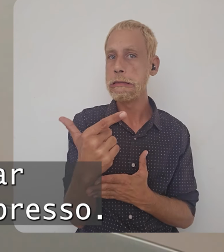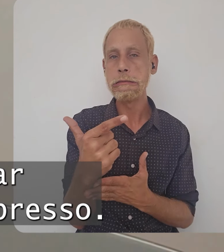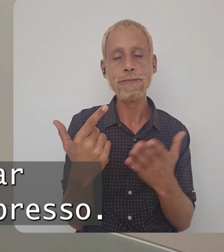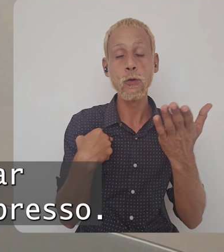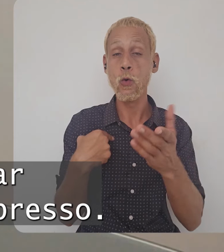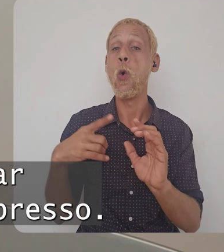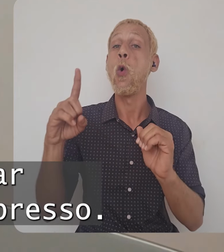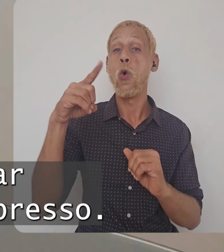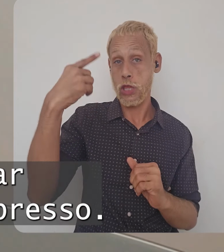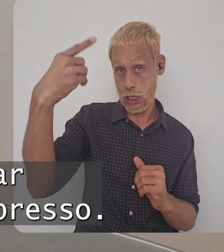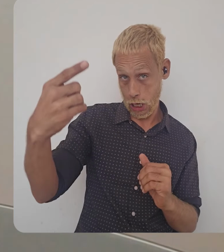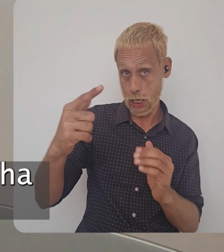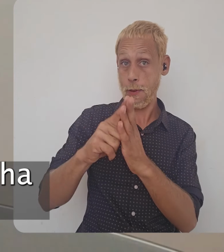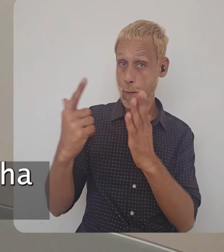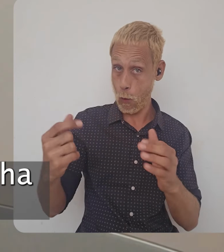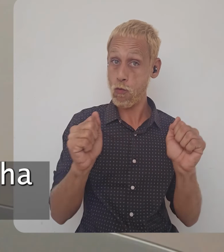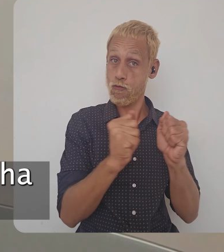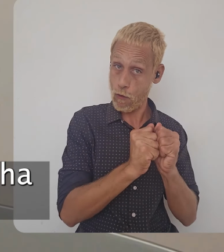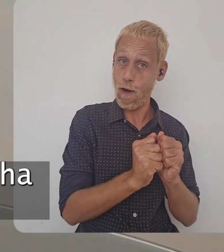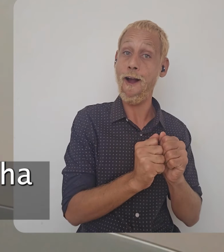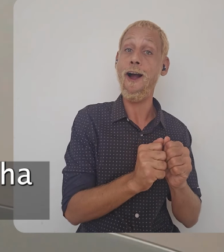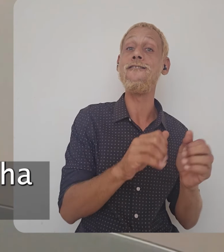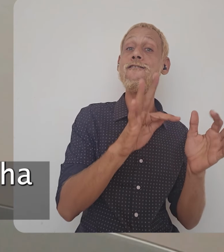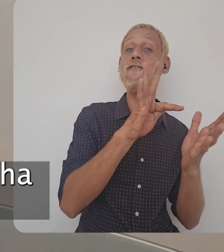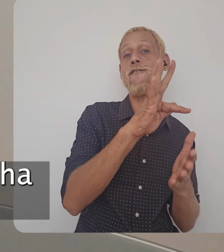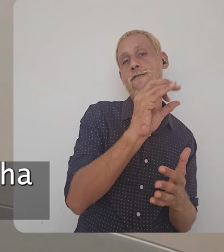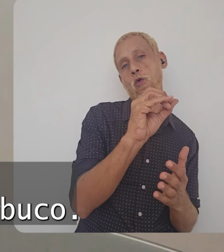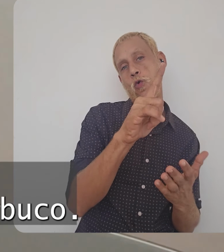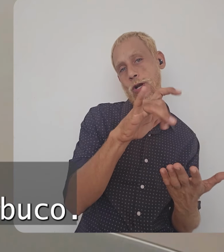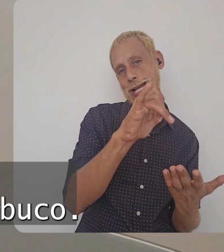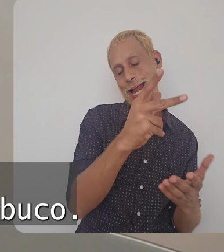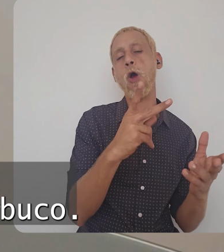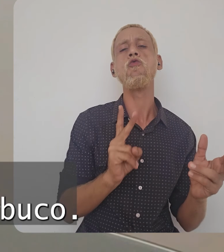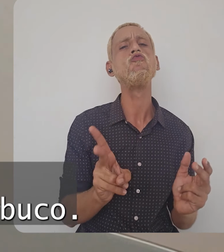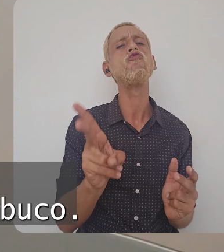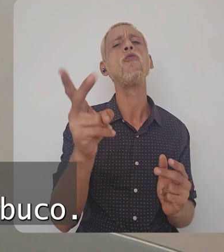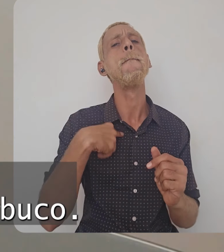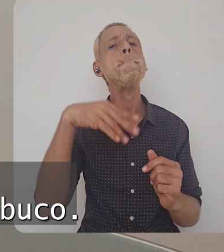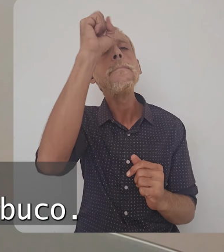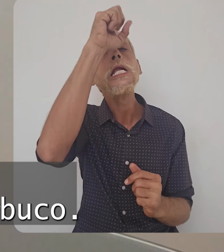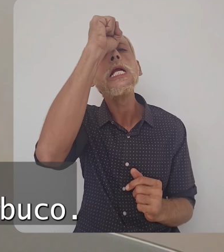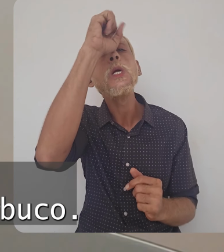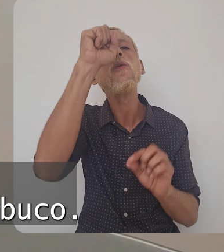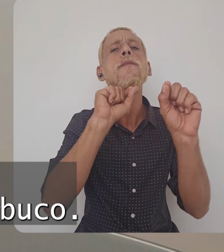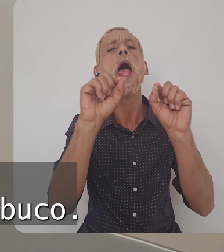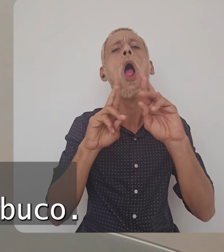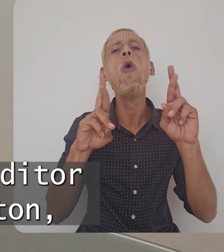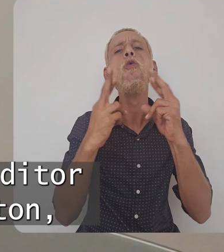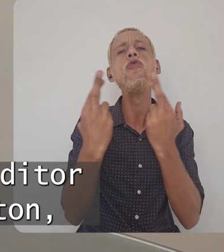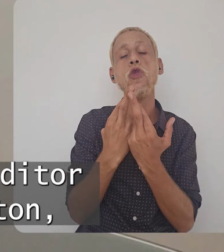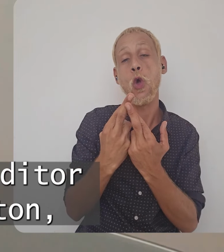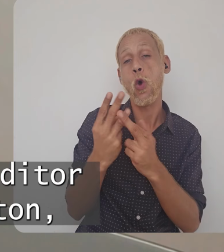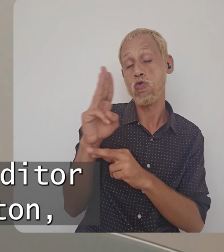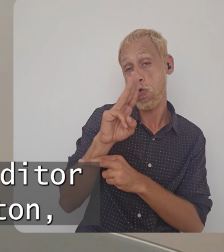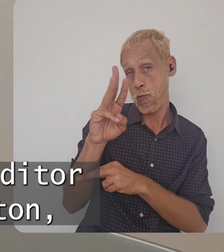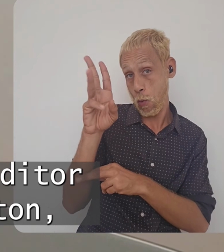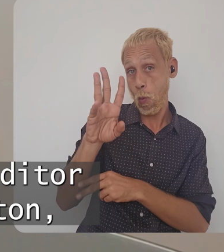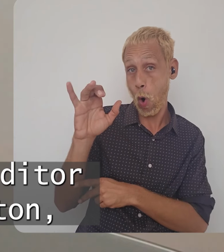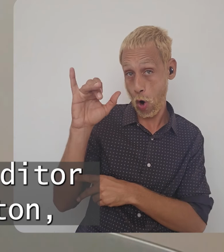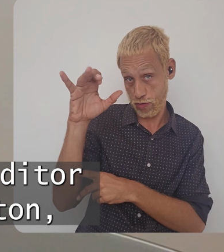impresso, e não mais edita o jornal no impresso, o Diário de Pernambuco, junto com a Folha de Pernambuco, continuam imprimindo o jornal. Eu aprendi quando fui ao Diário de Pernambuco, logo em seguida eu tive uma reunião